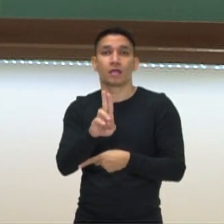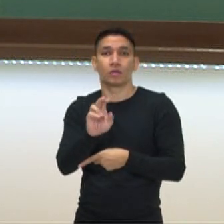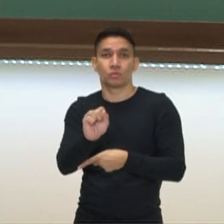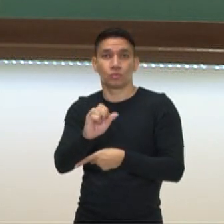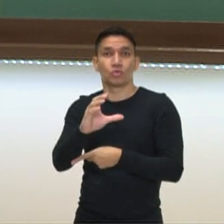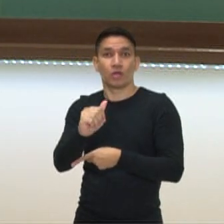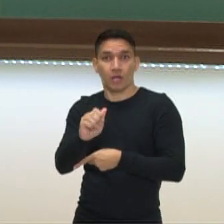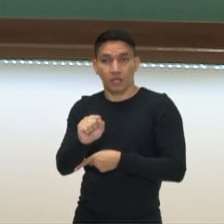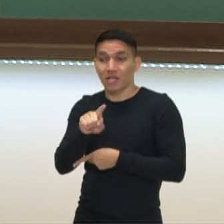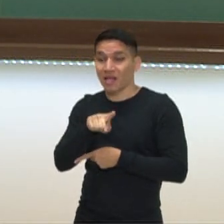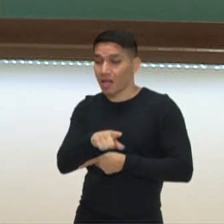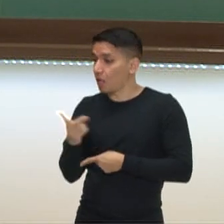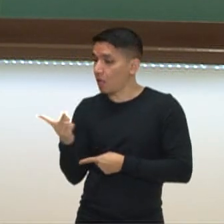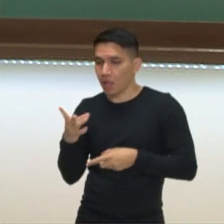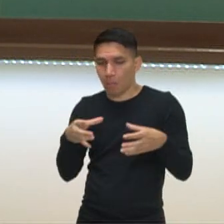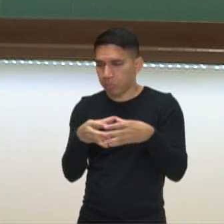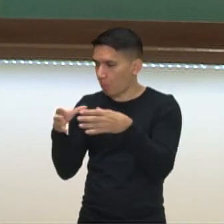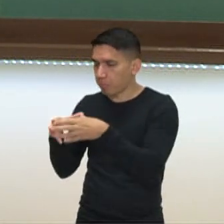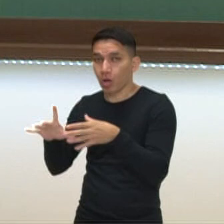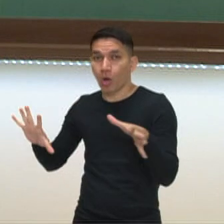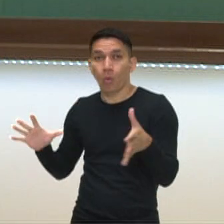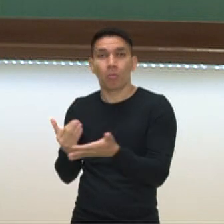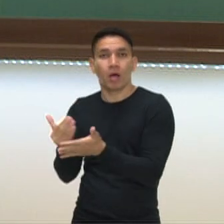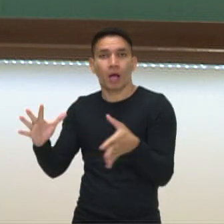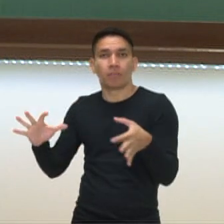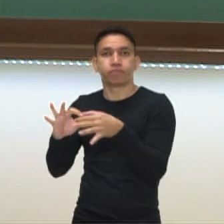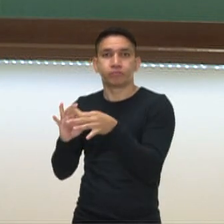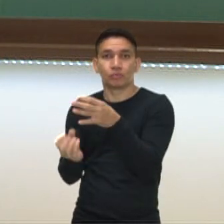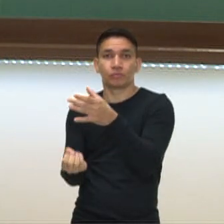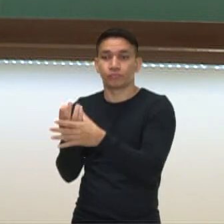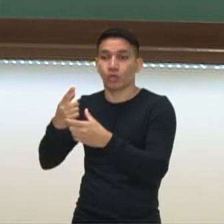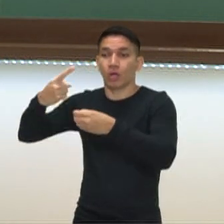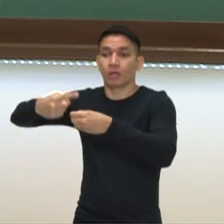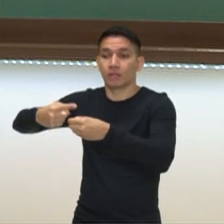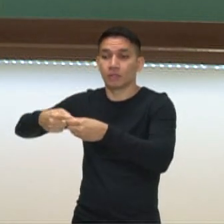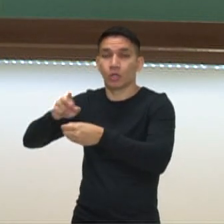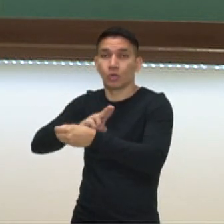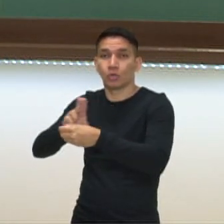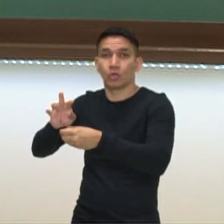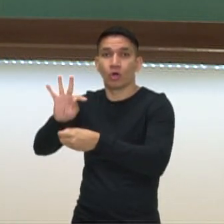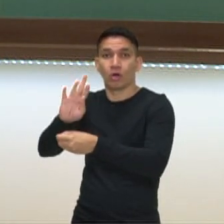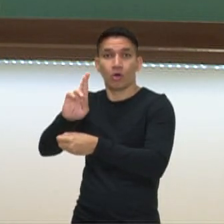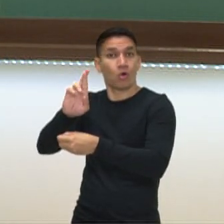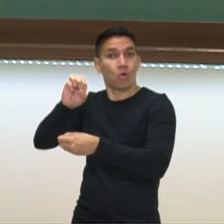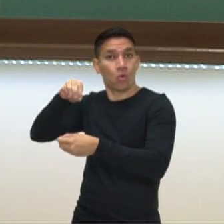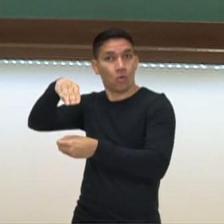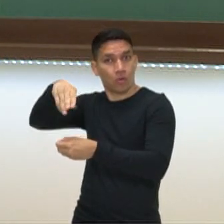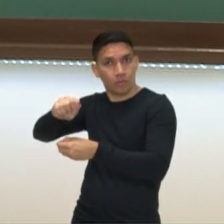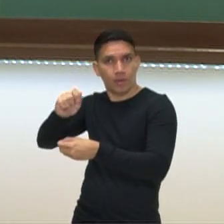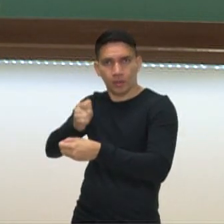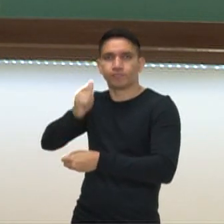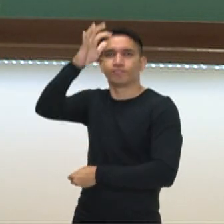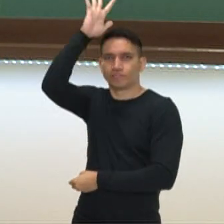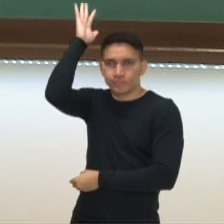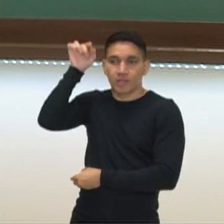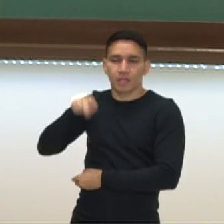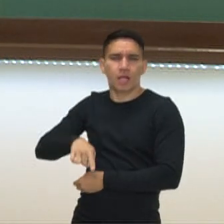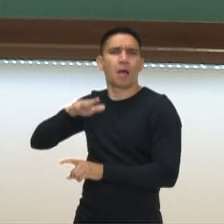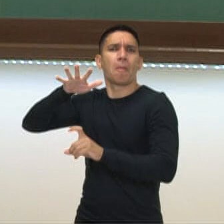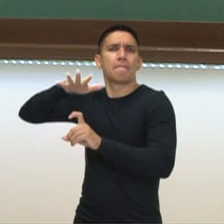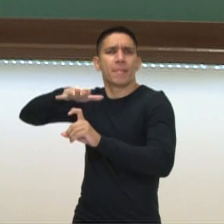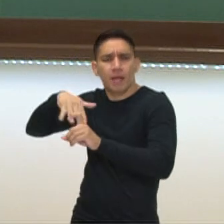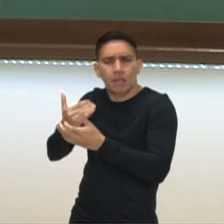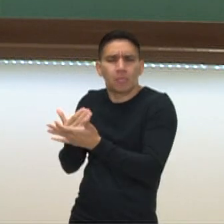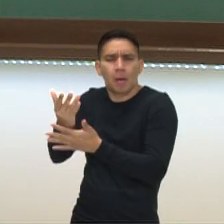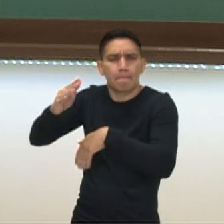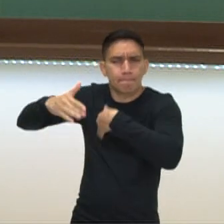se unindo e começam um pequeno povoado chamado romano. Esse povoado ele tem todo um cunho mitológico e ele começa exatamente a